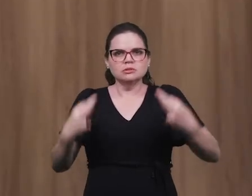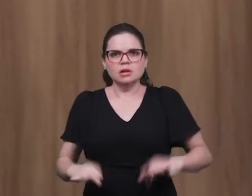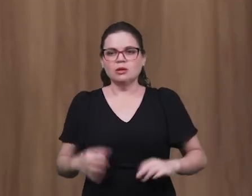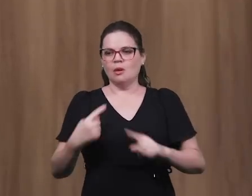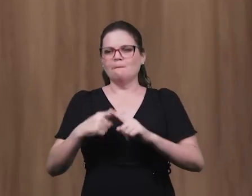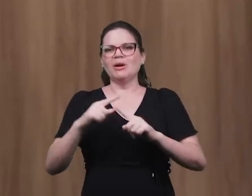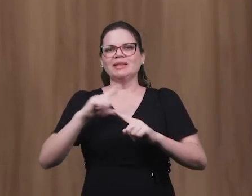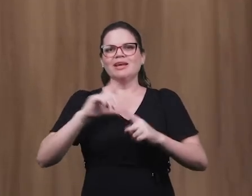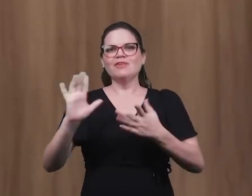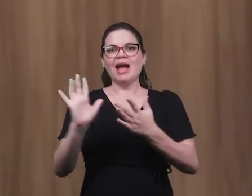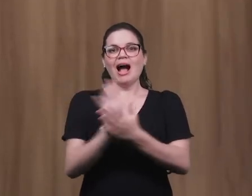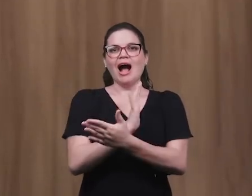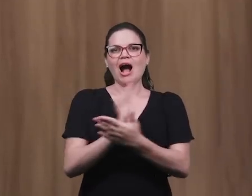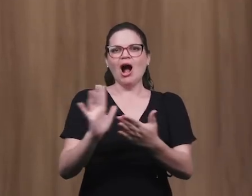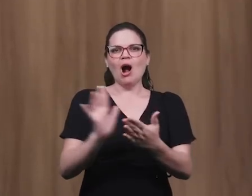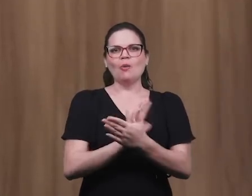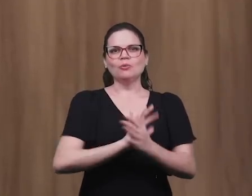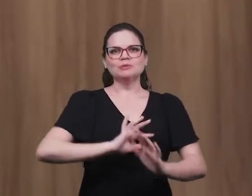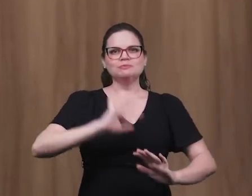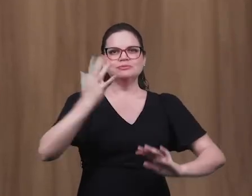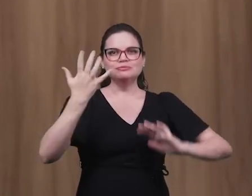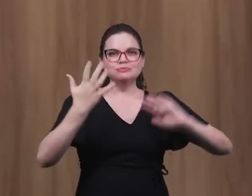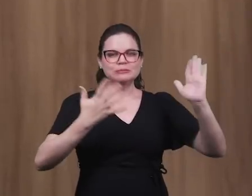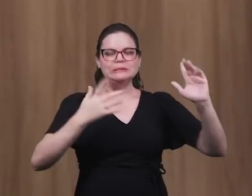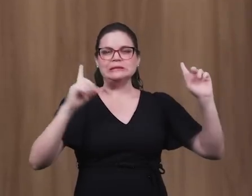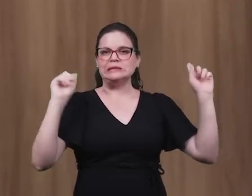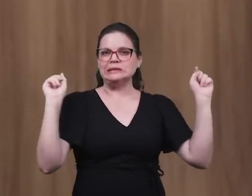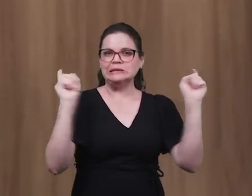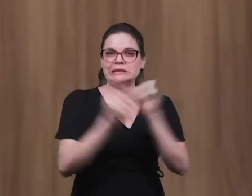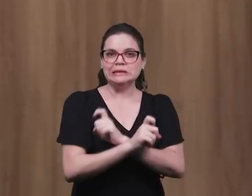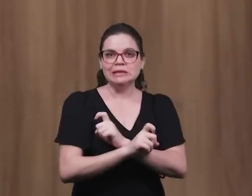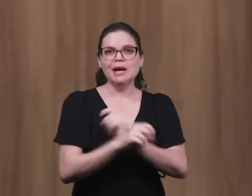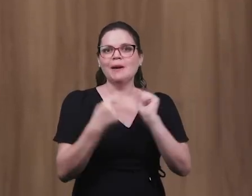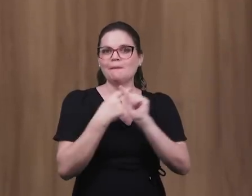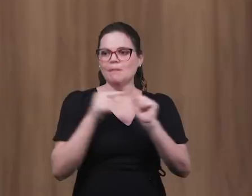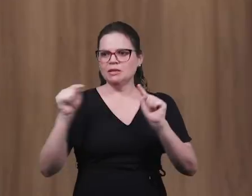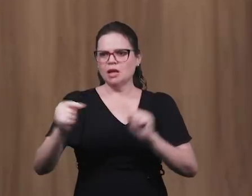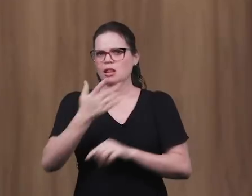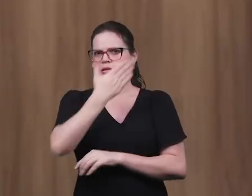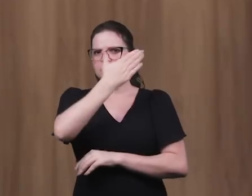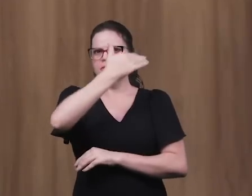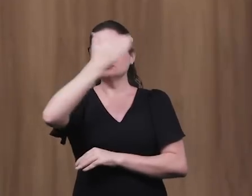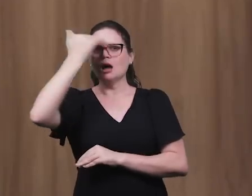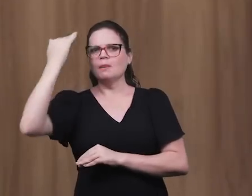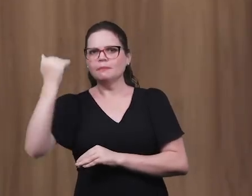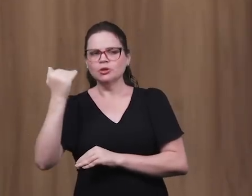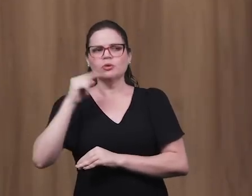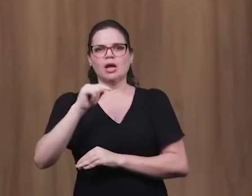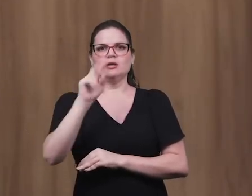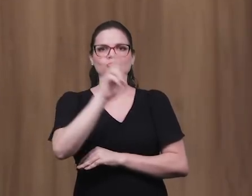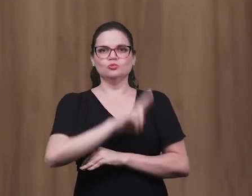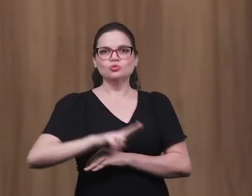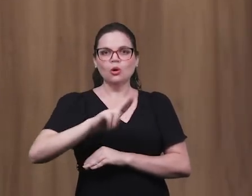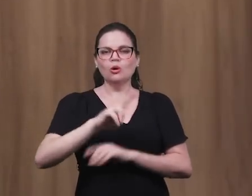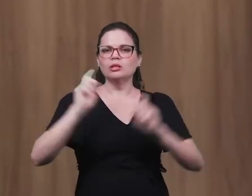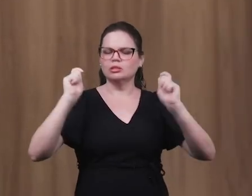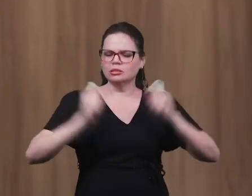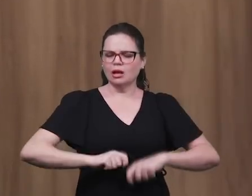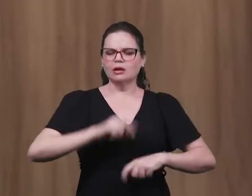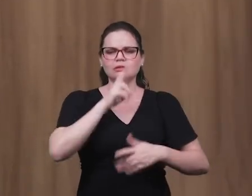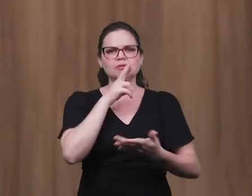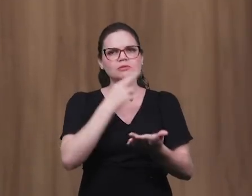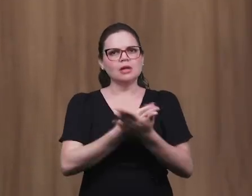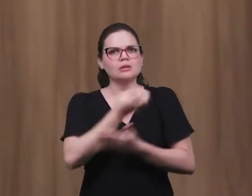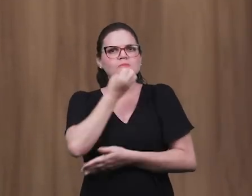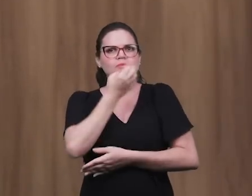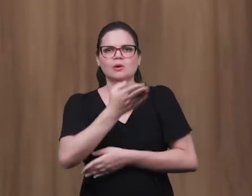estava passando, ele conseguiu um resultado frutífero dentro daquilo que era o propósito de Deus na vida dele. Ou seja, ele deu